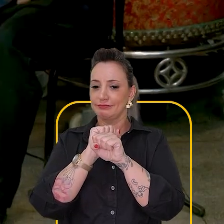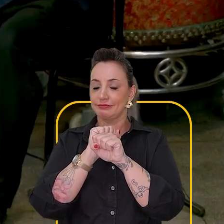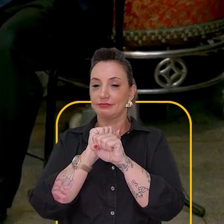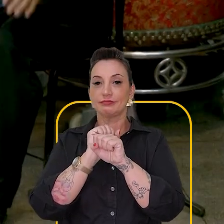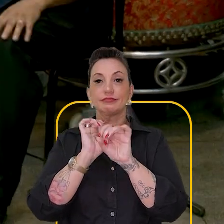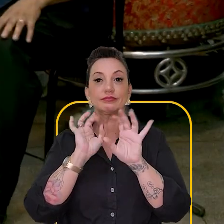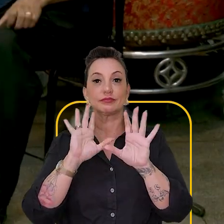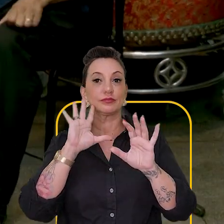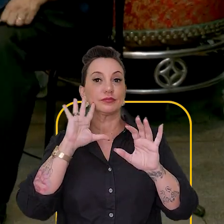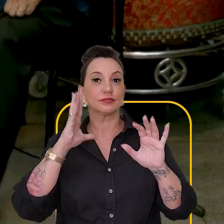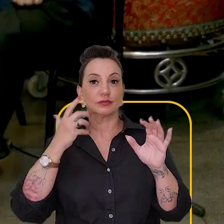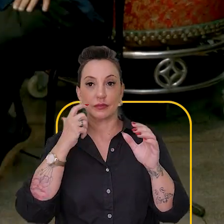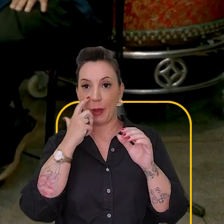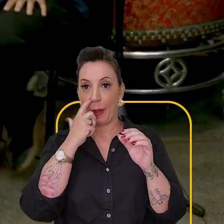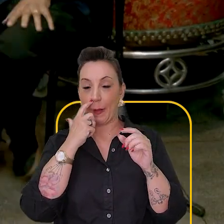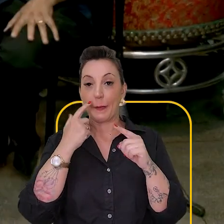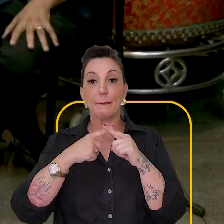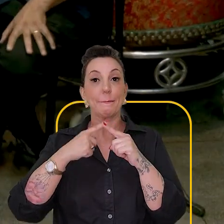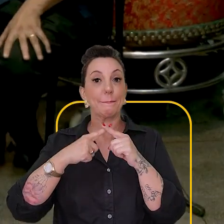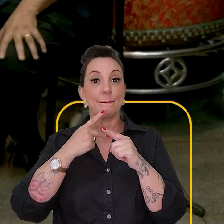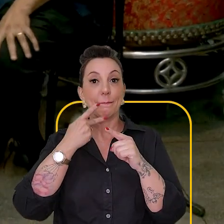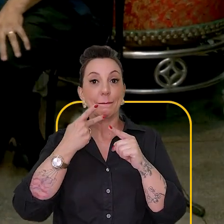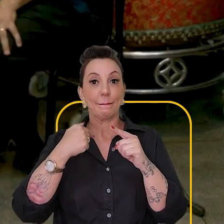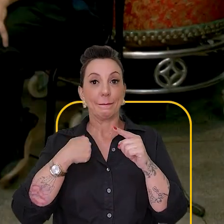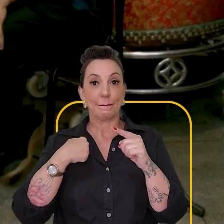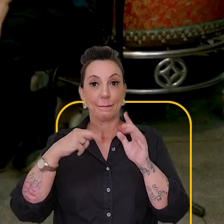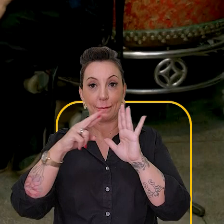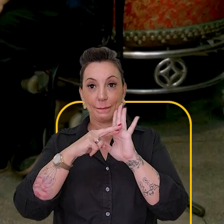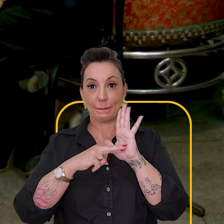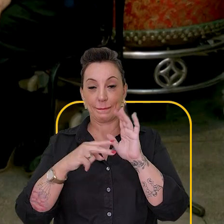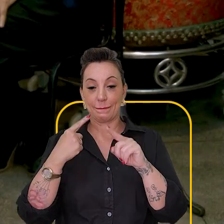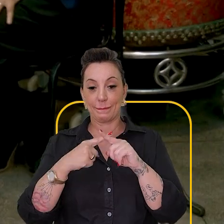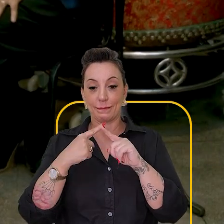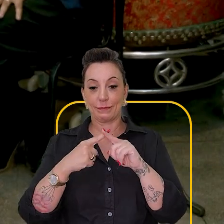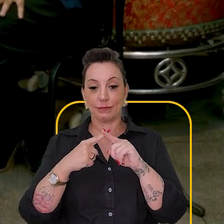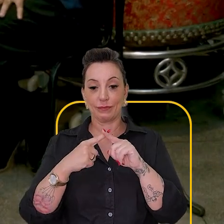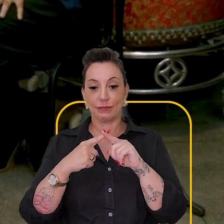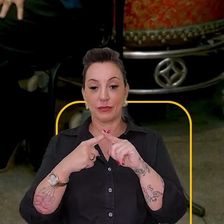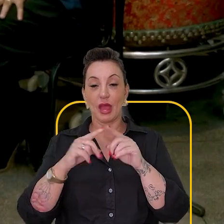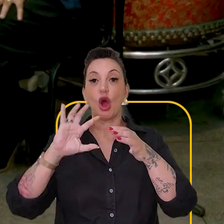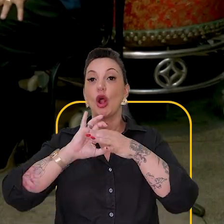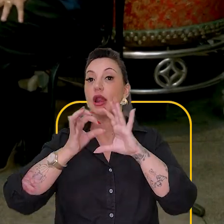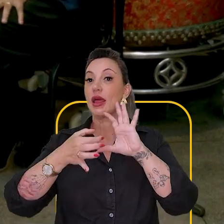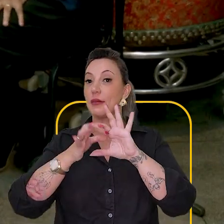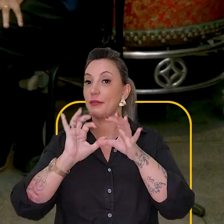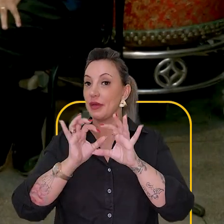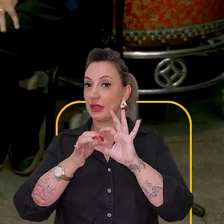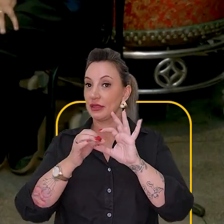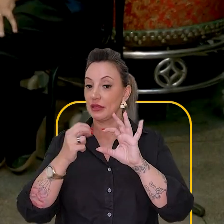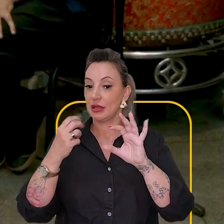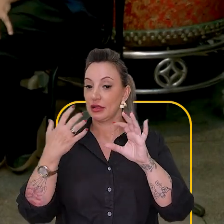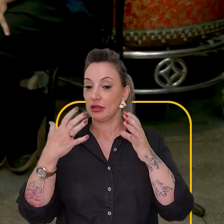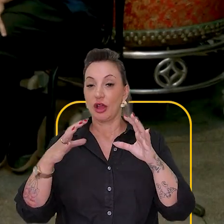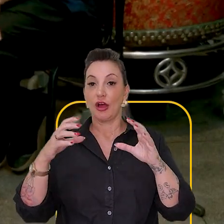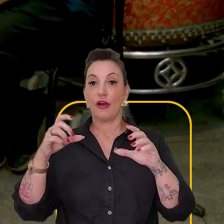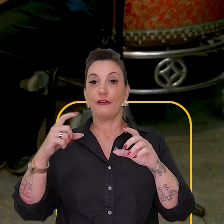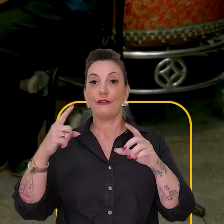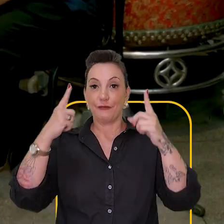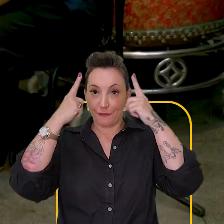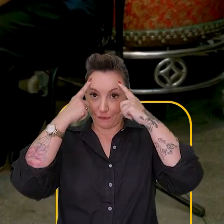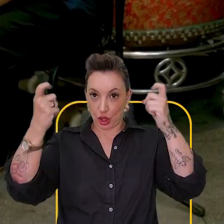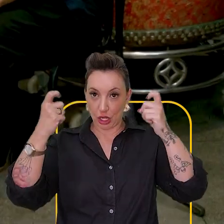uma só que o que acontece porque que me falaram que colocaram essa regra porque eles queriam jogar isso pra olimpíada então não queriam que fosse muito